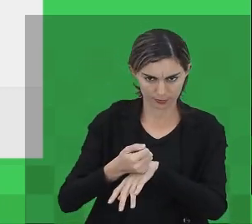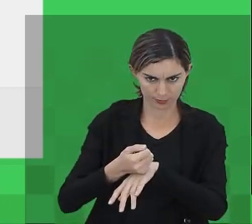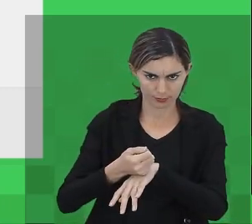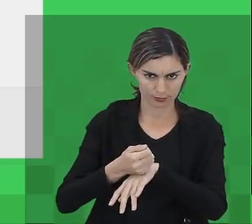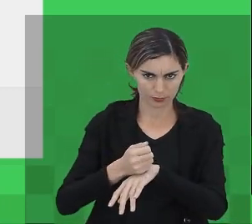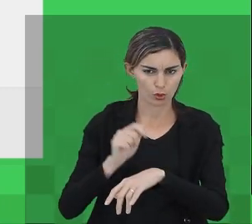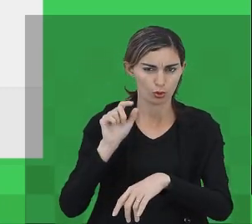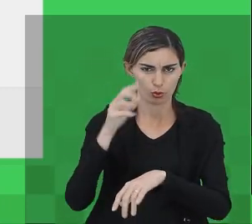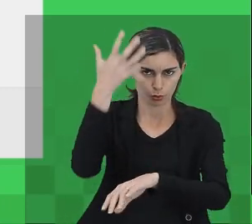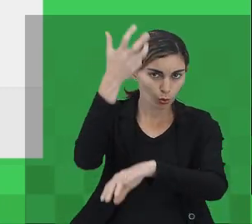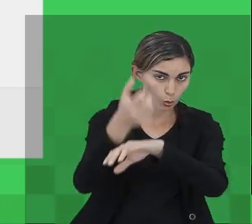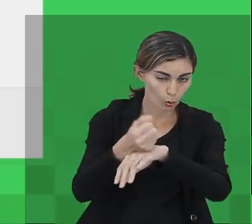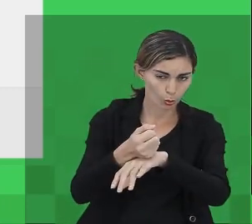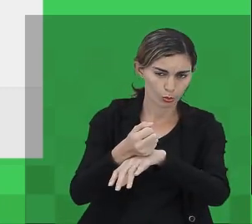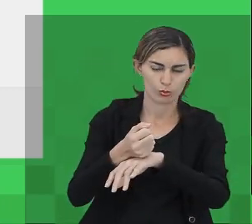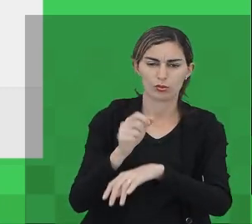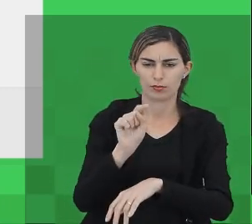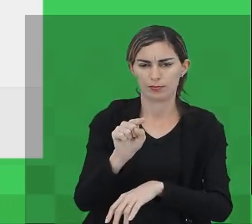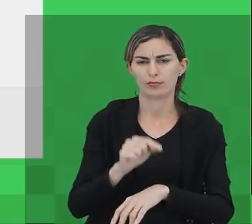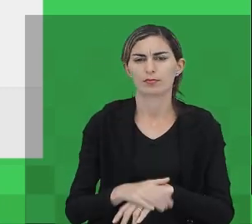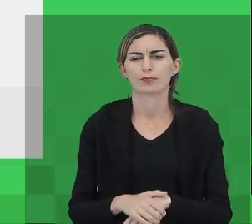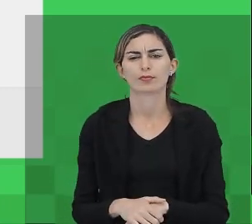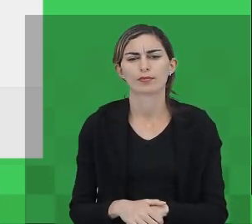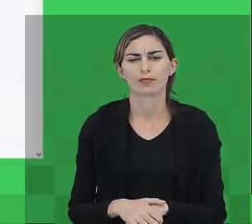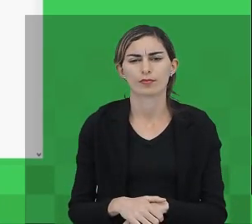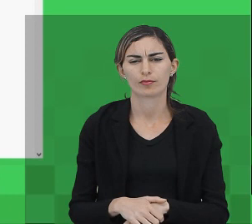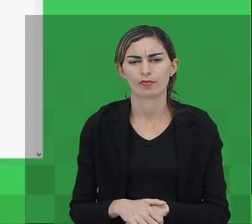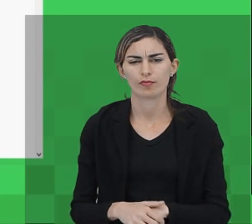Então vamos fazer uma pesquisa por JDK Downloads